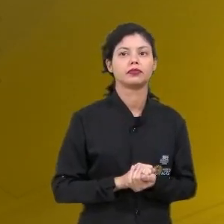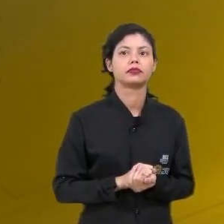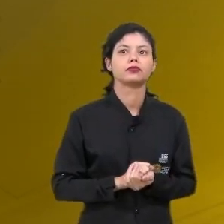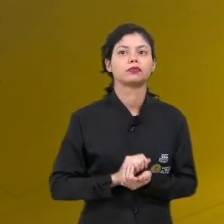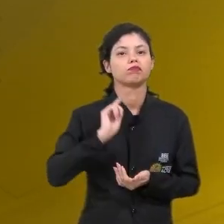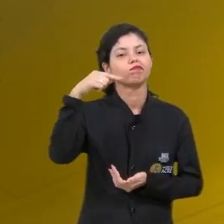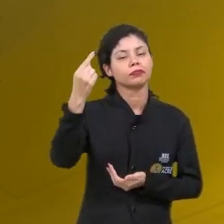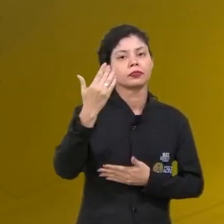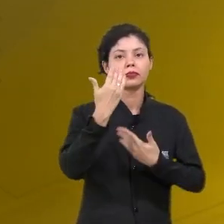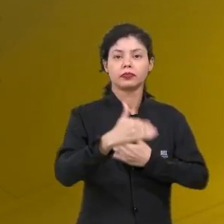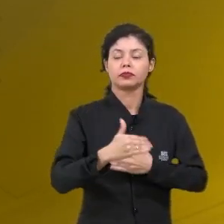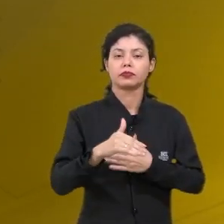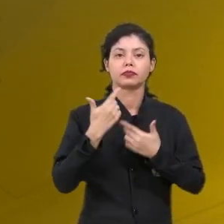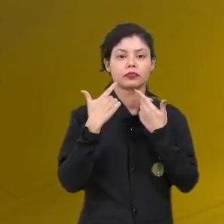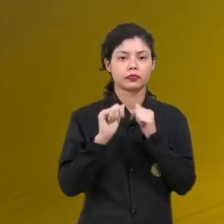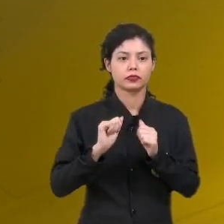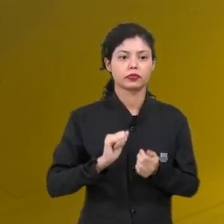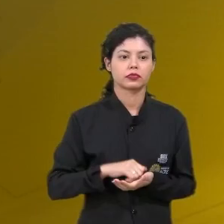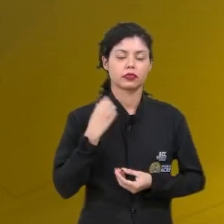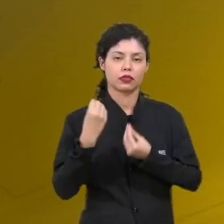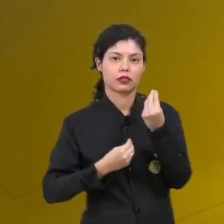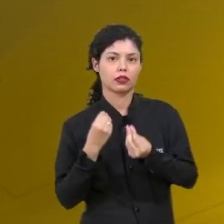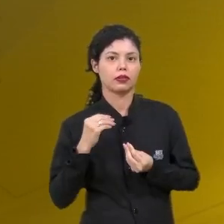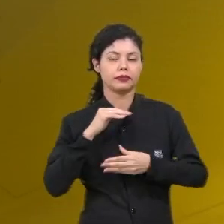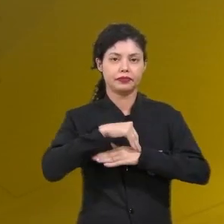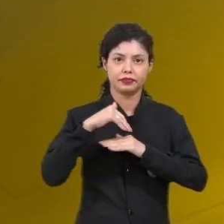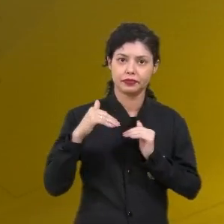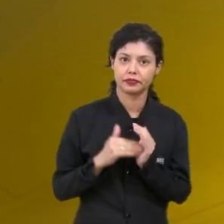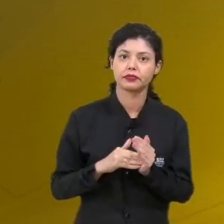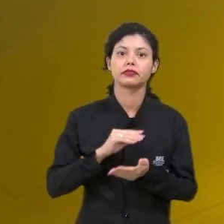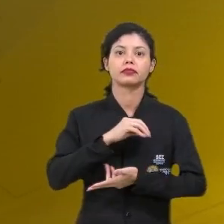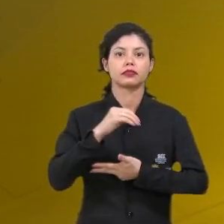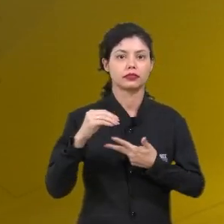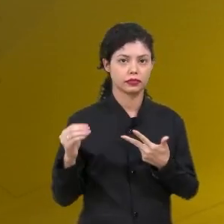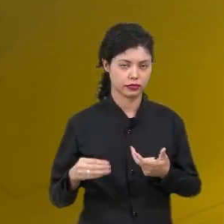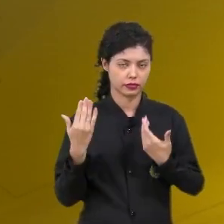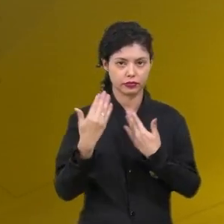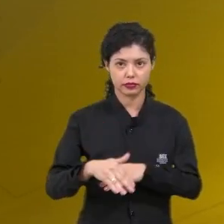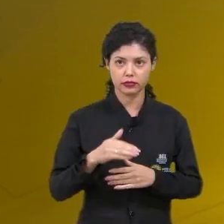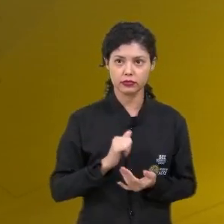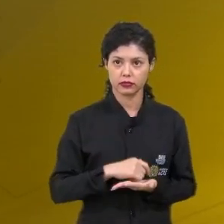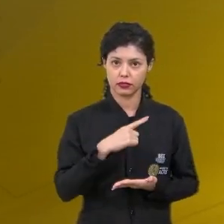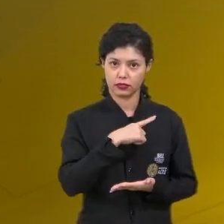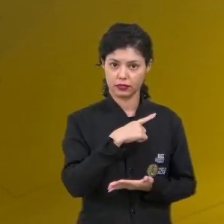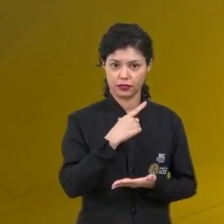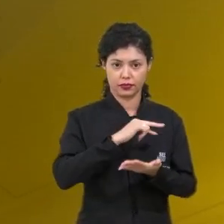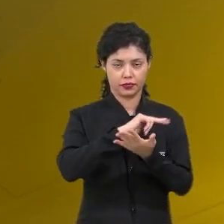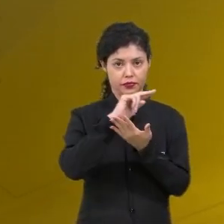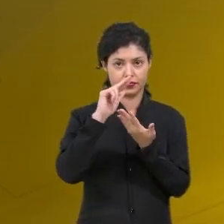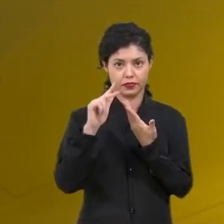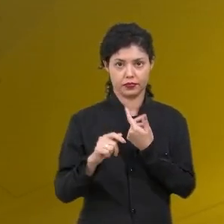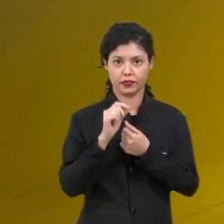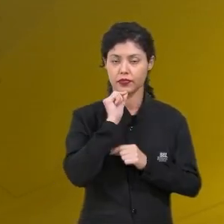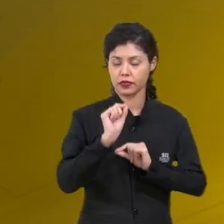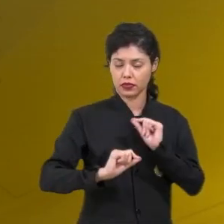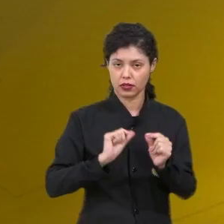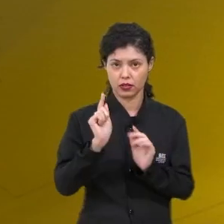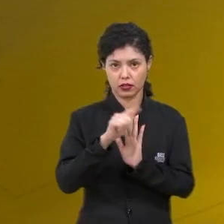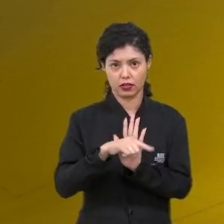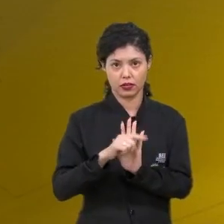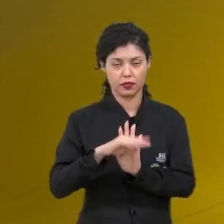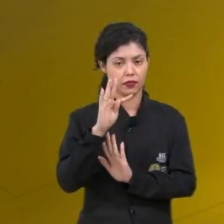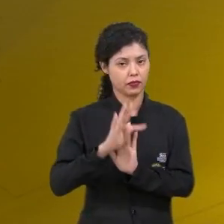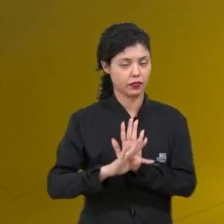na nossa prova de linguagens, bem como em toda a prova do Enem, caem inúmeros tipos, inúmeros